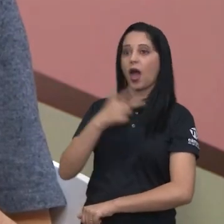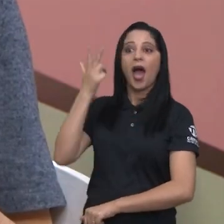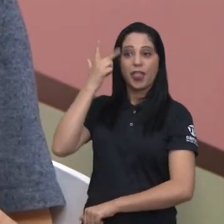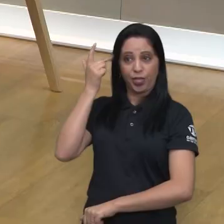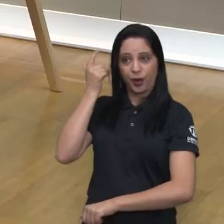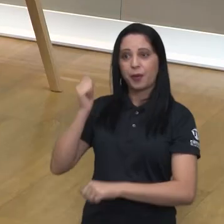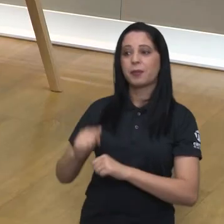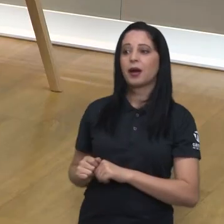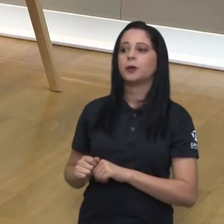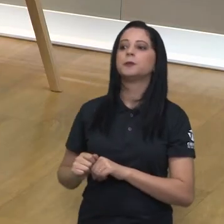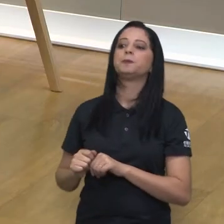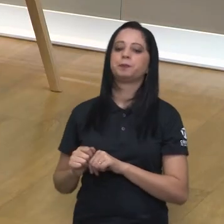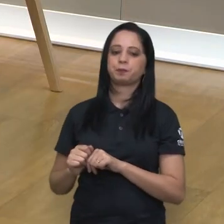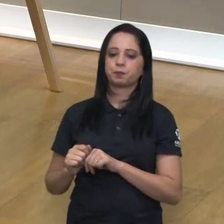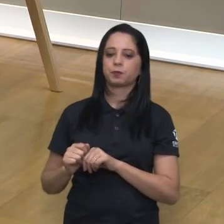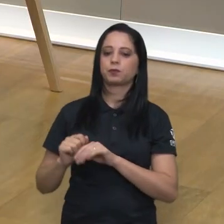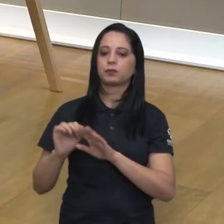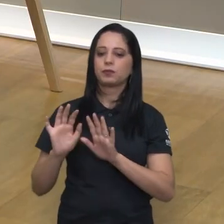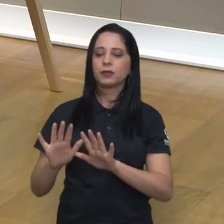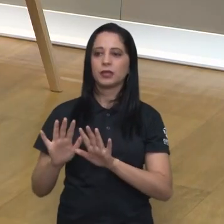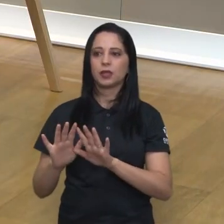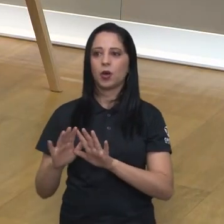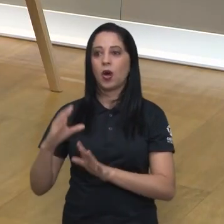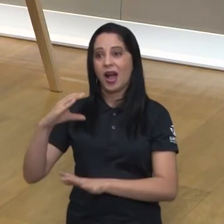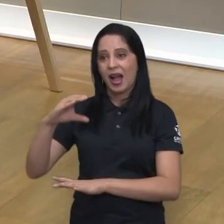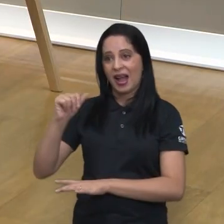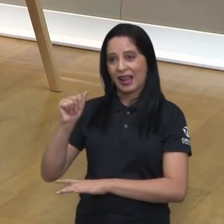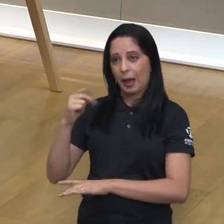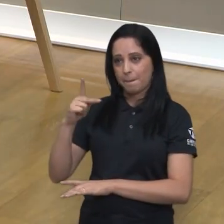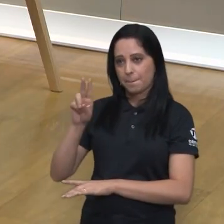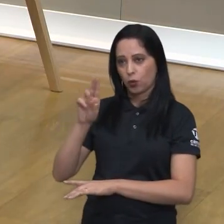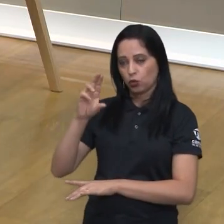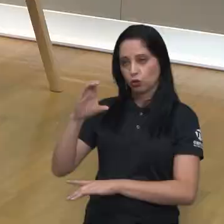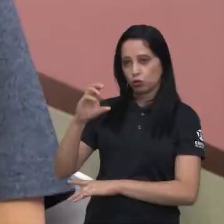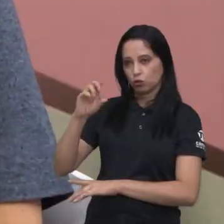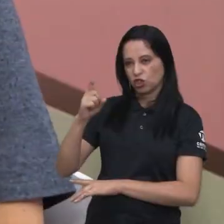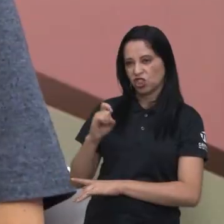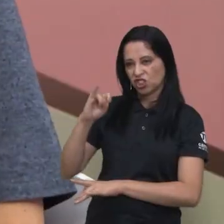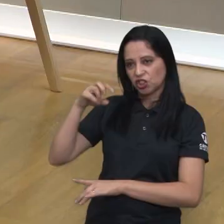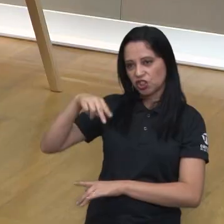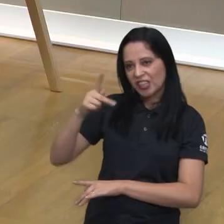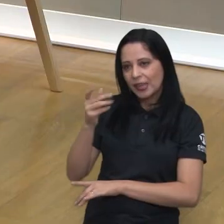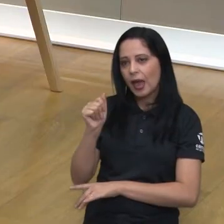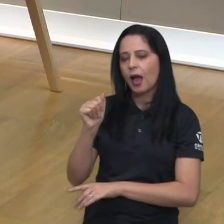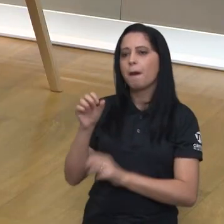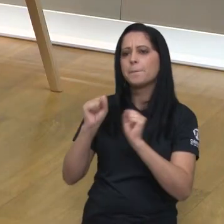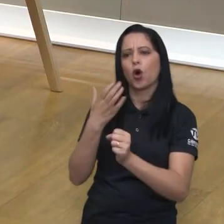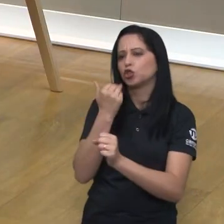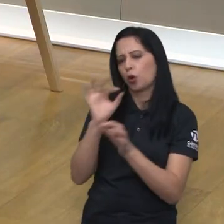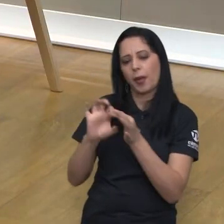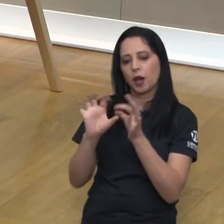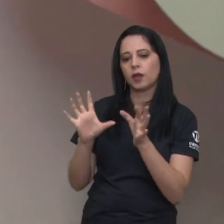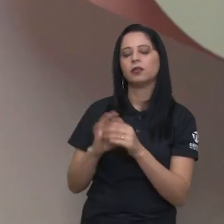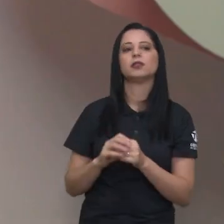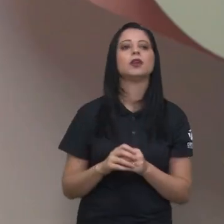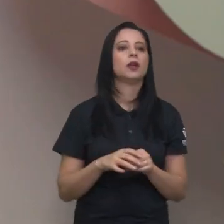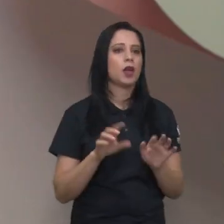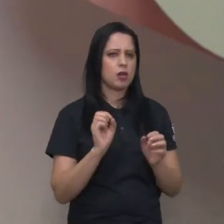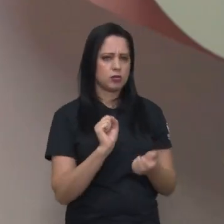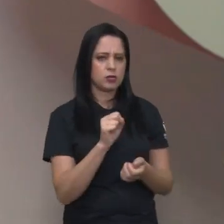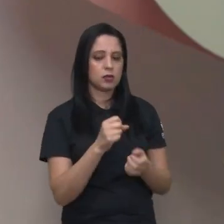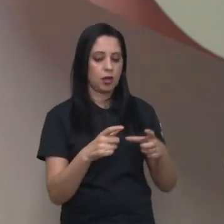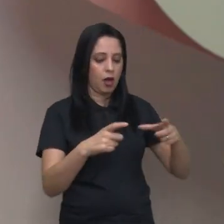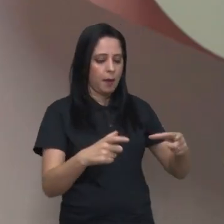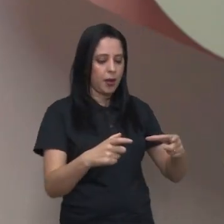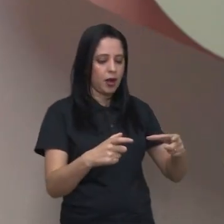taioba, a capuchinha, essa não tem perigo de consumir, ela não tem restrição. E além de tudo, ela deixa o prato muito mais bonito, né? Ela tem